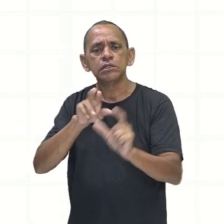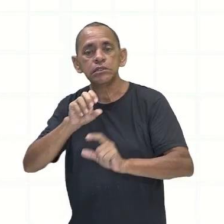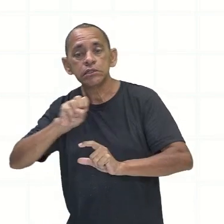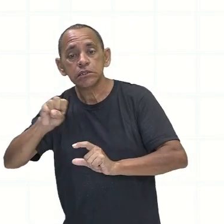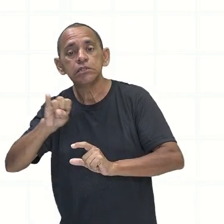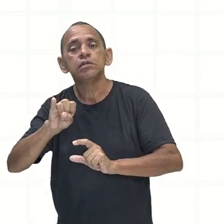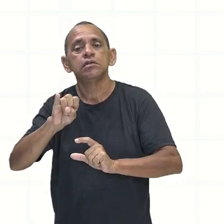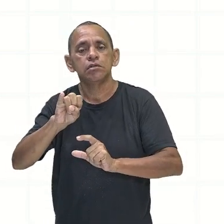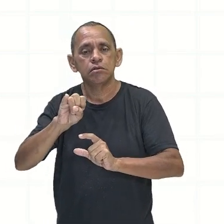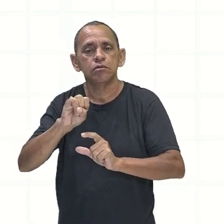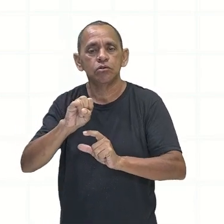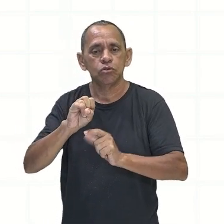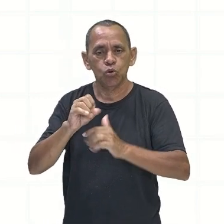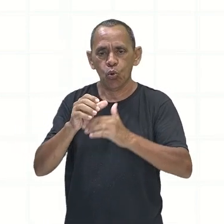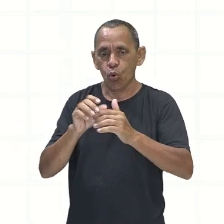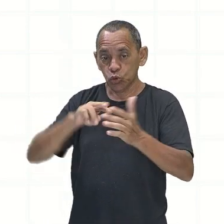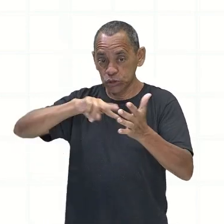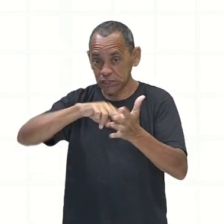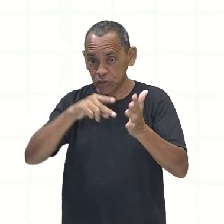além,